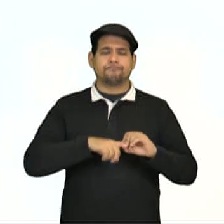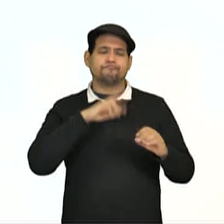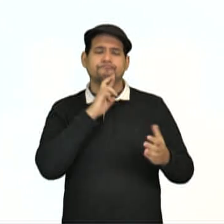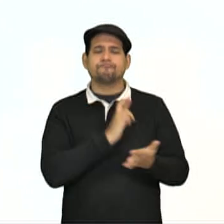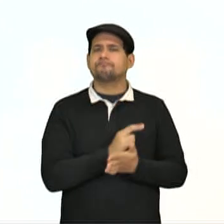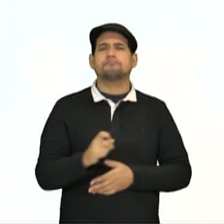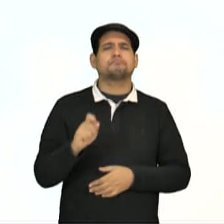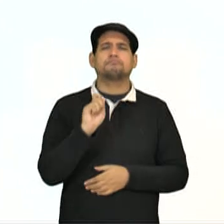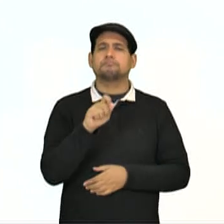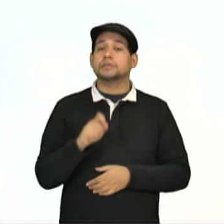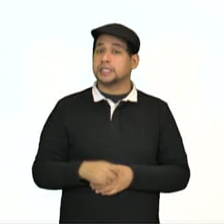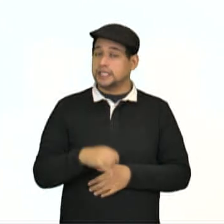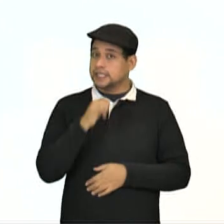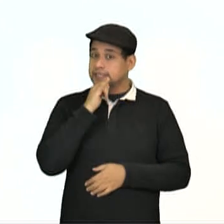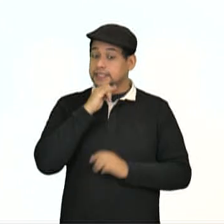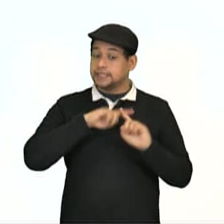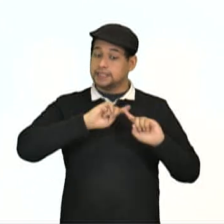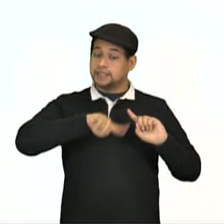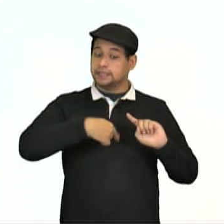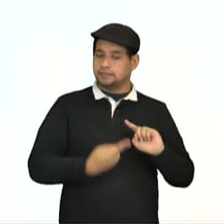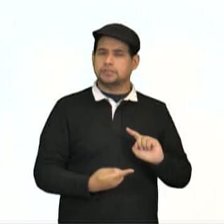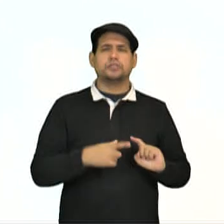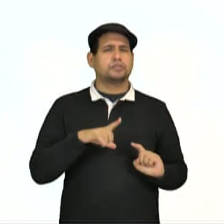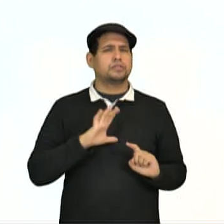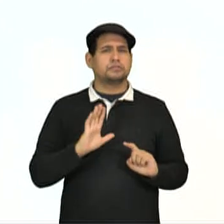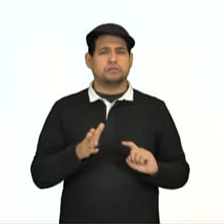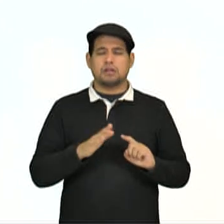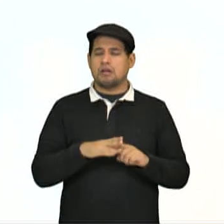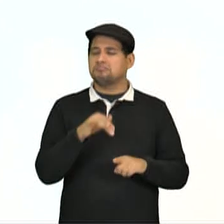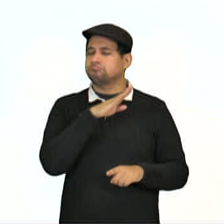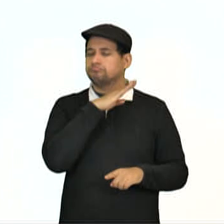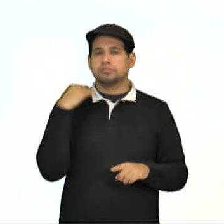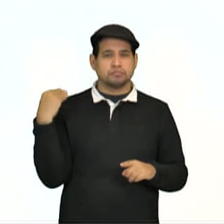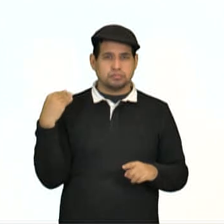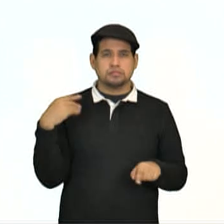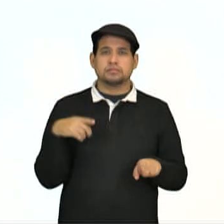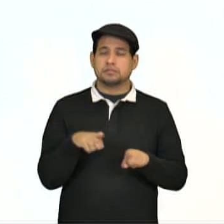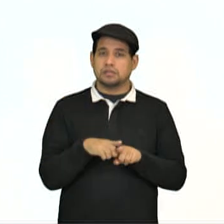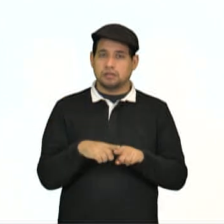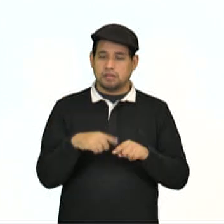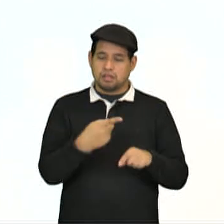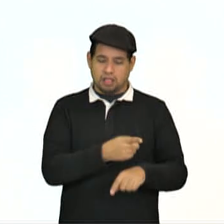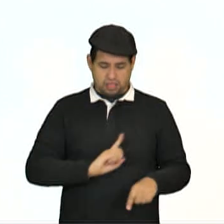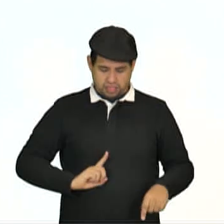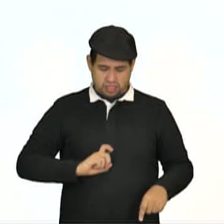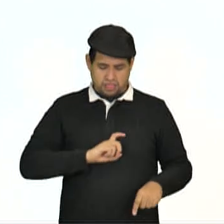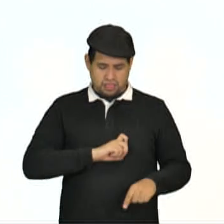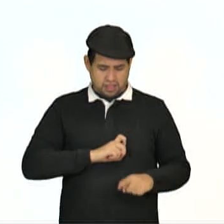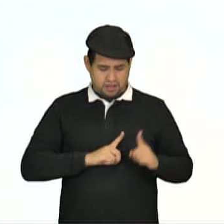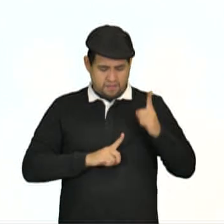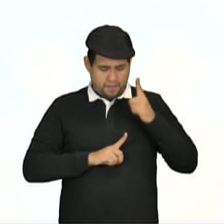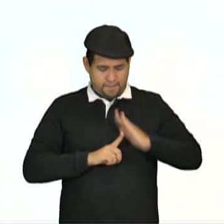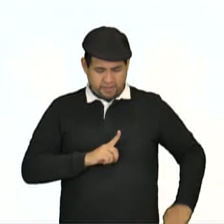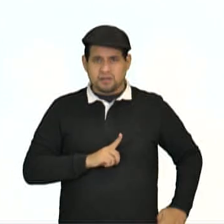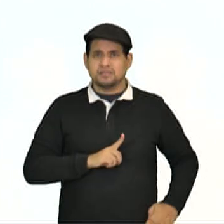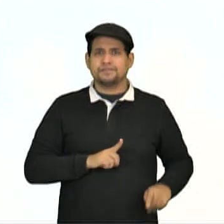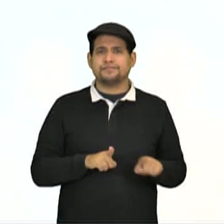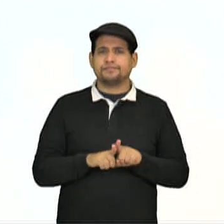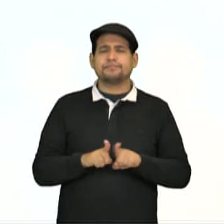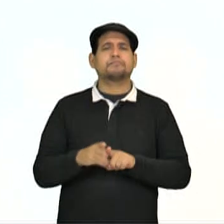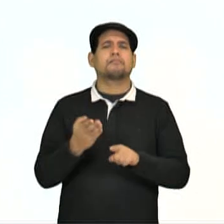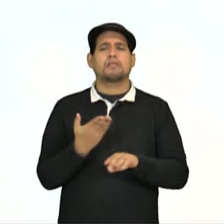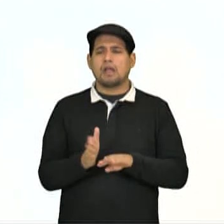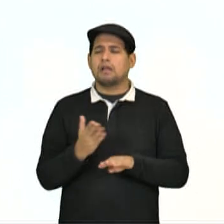Resultado, mesmo depois de terem sido decapitados, as planárias que tinham passado por um